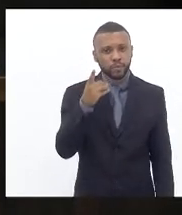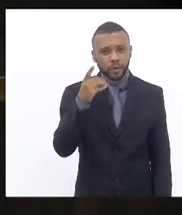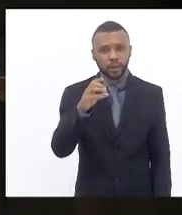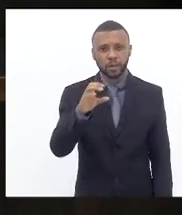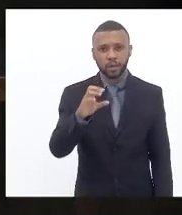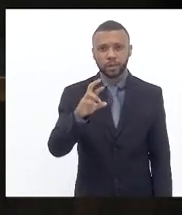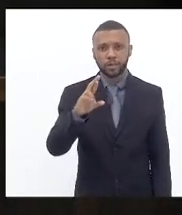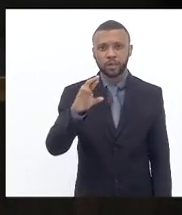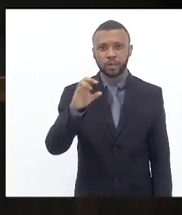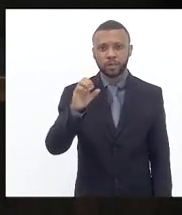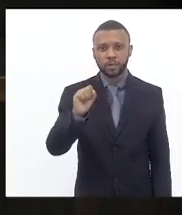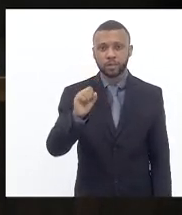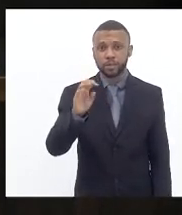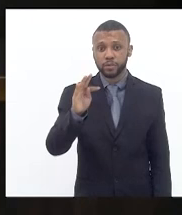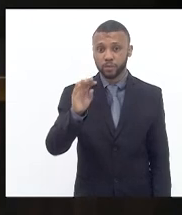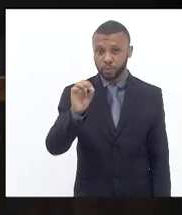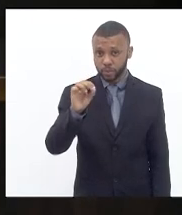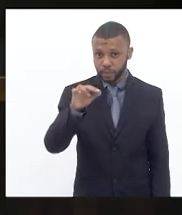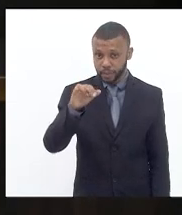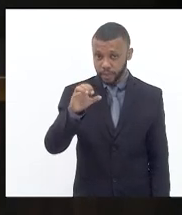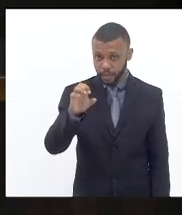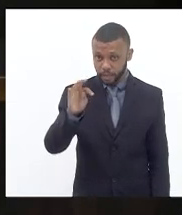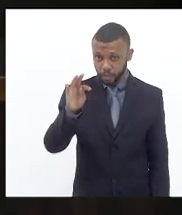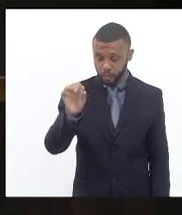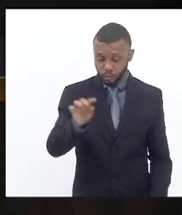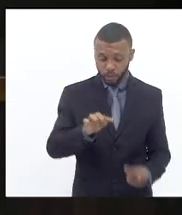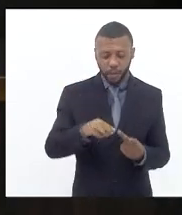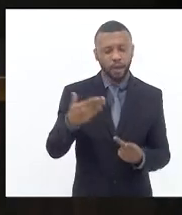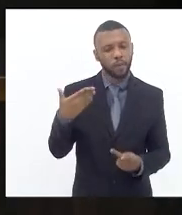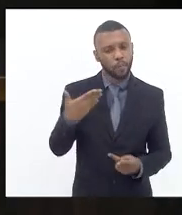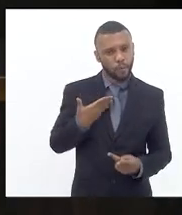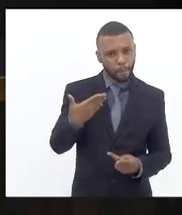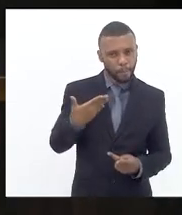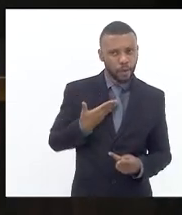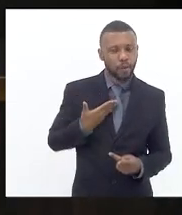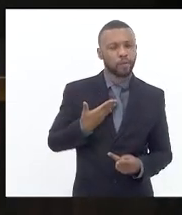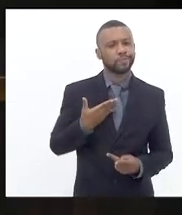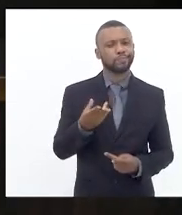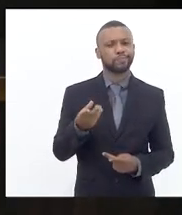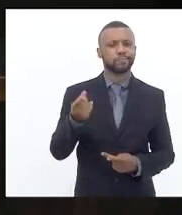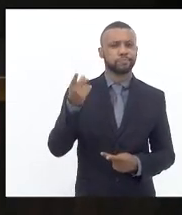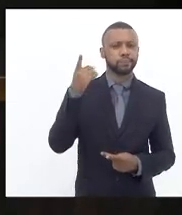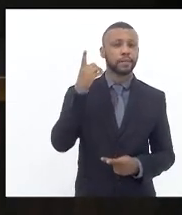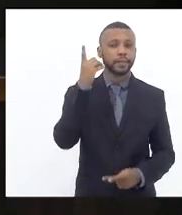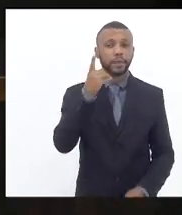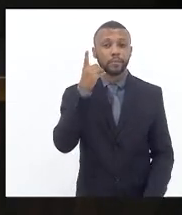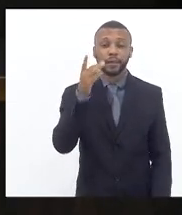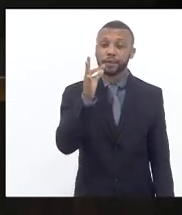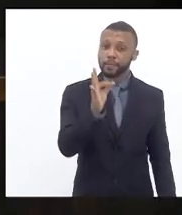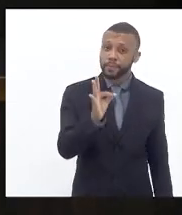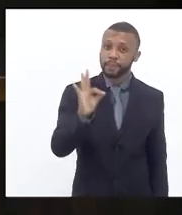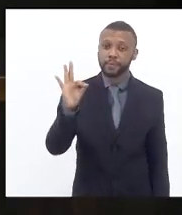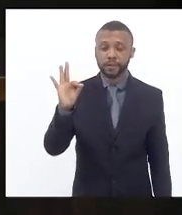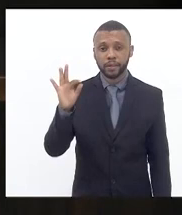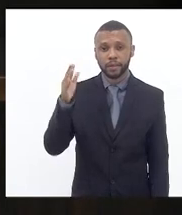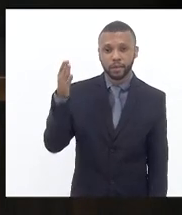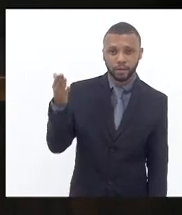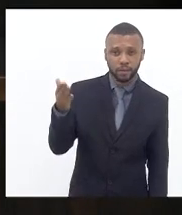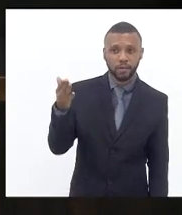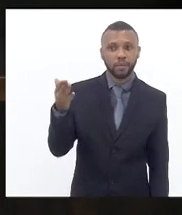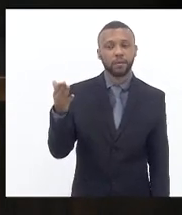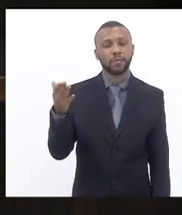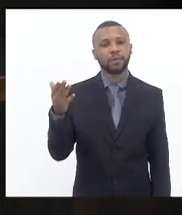cristonieto e meu amigo de longa data deputado federal e